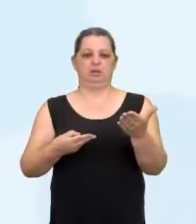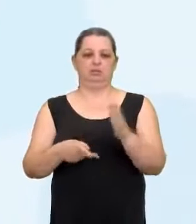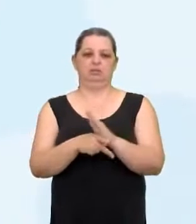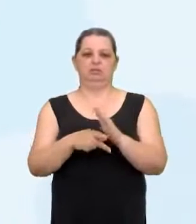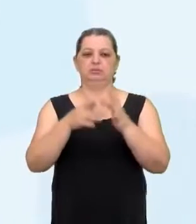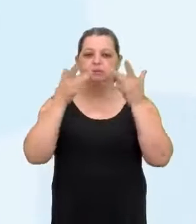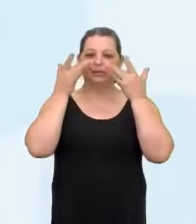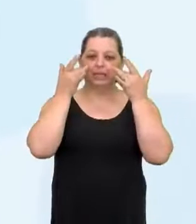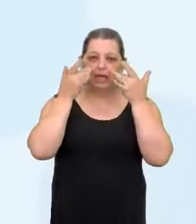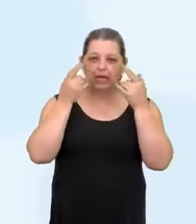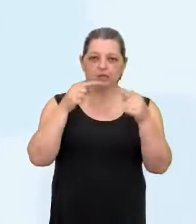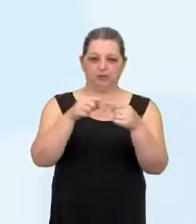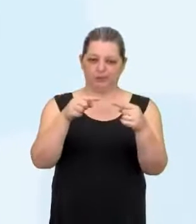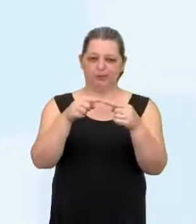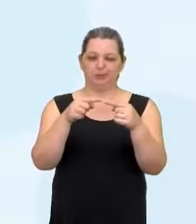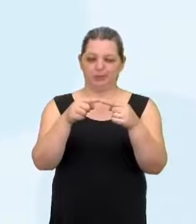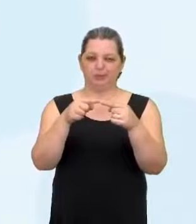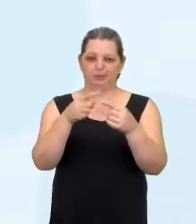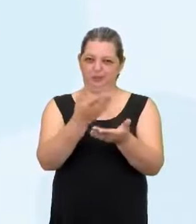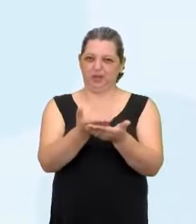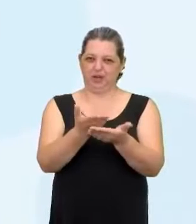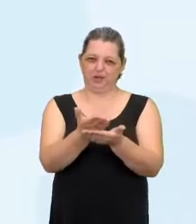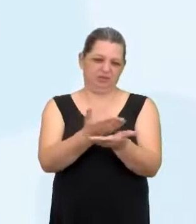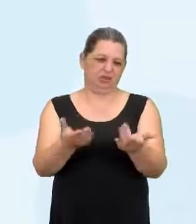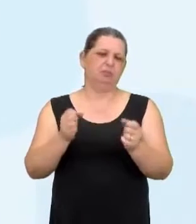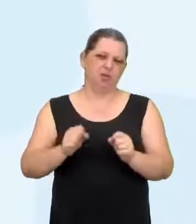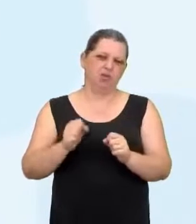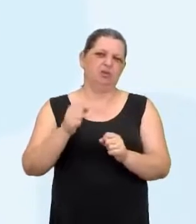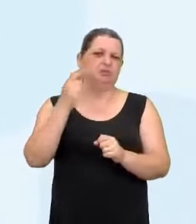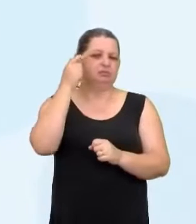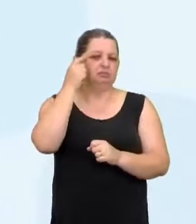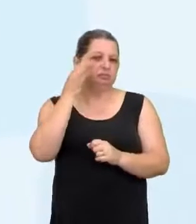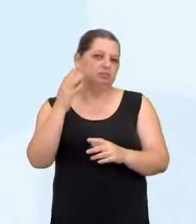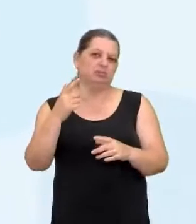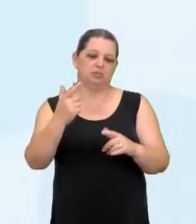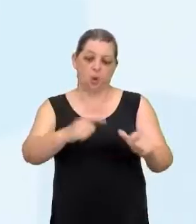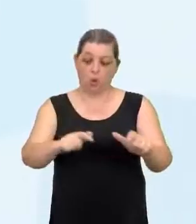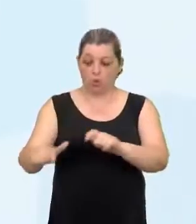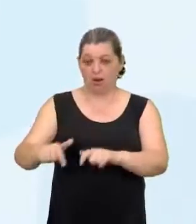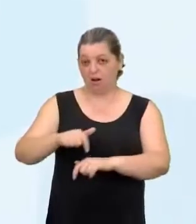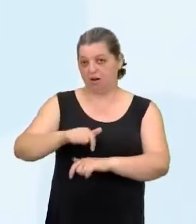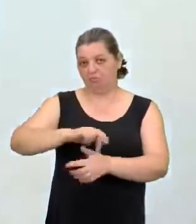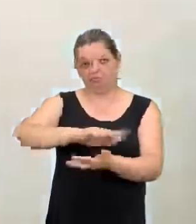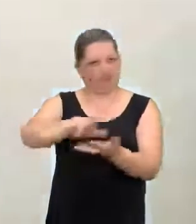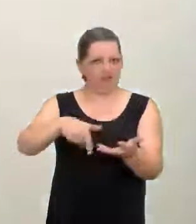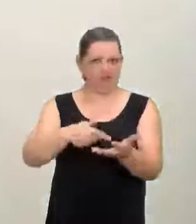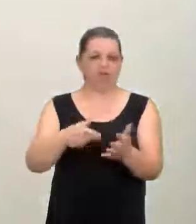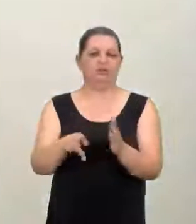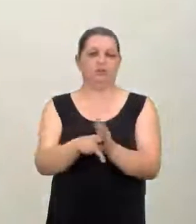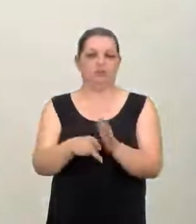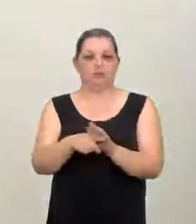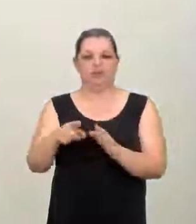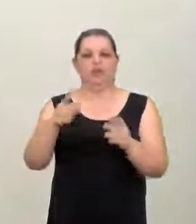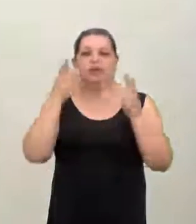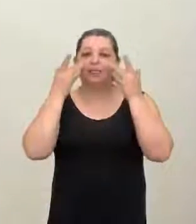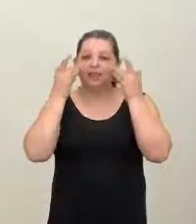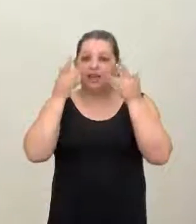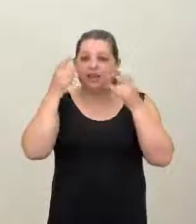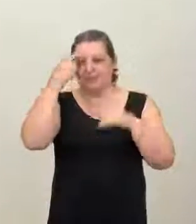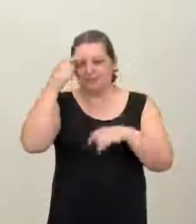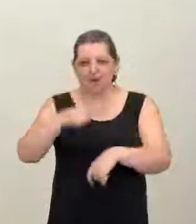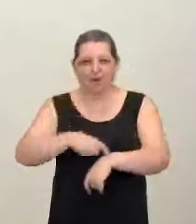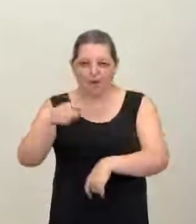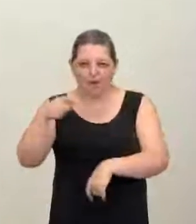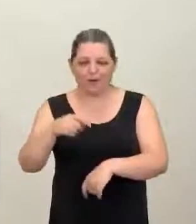se identificou nessa aula. Ou seja, você pode pensar nos espaços inusitados, pode pensar no teatro de improviso, você pode